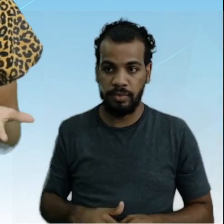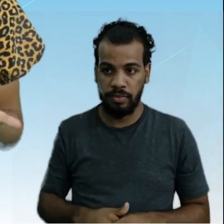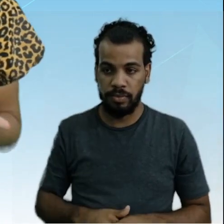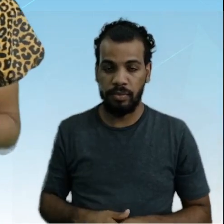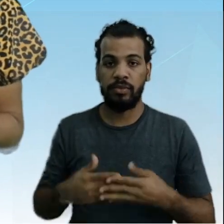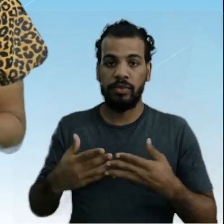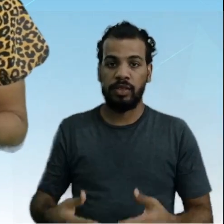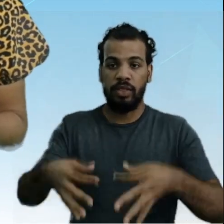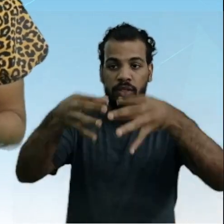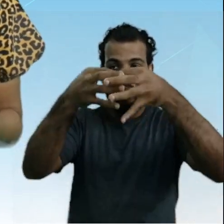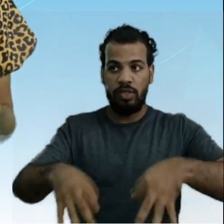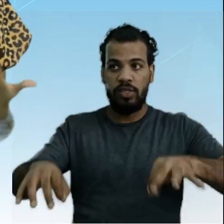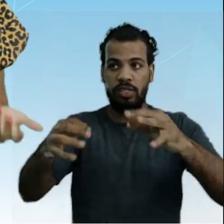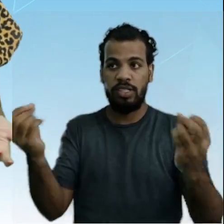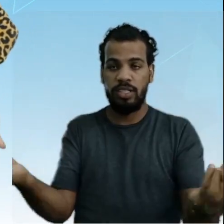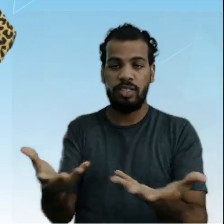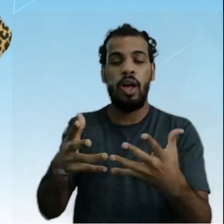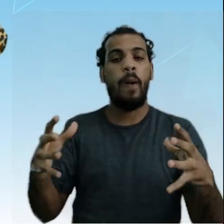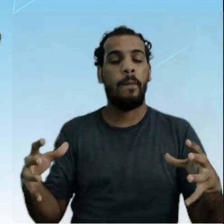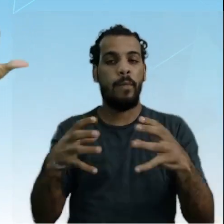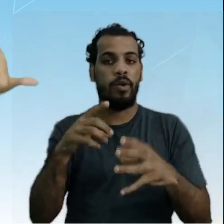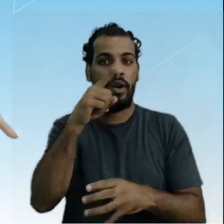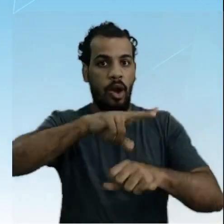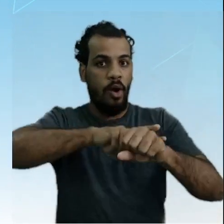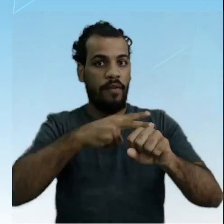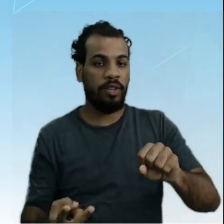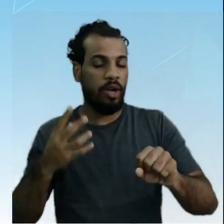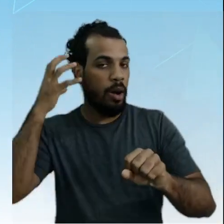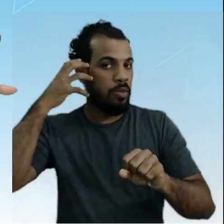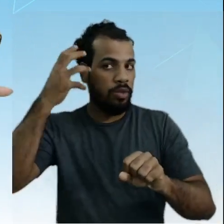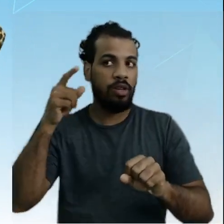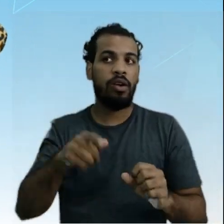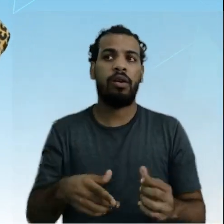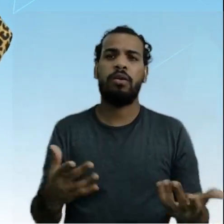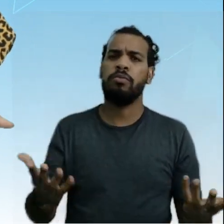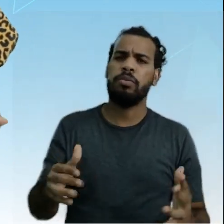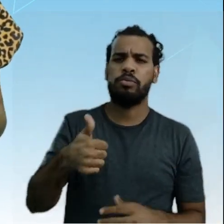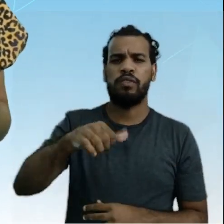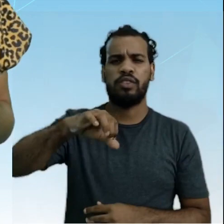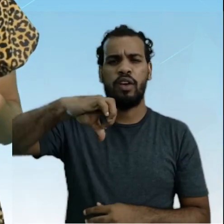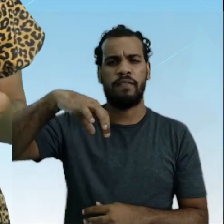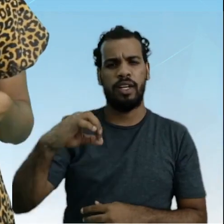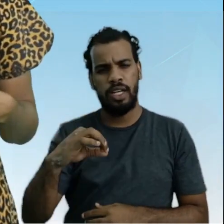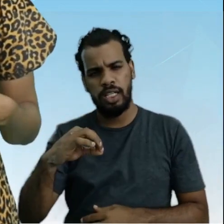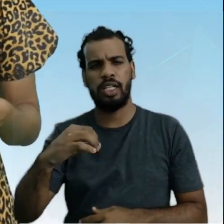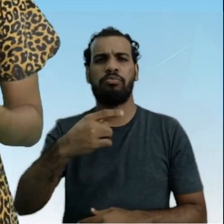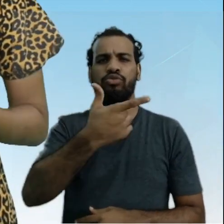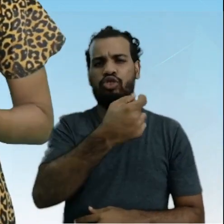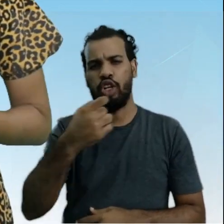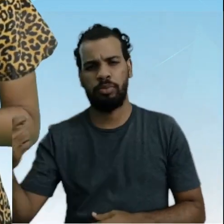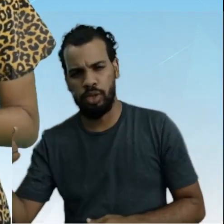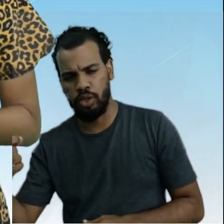sobre o Cordel do Fogo Cantado, é uma banda que surgiu lá em Arco Verde, no meados dos anos 90 para os anos